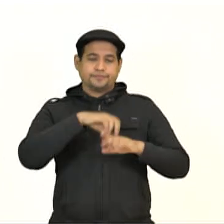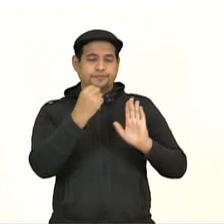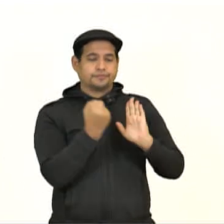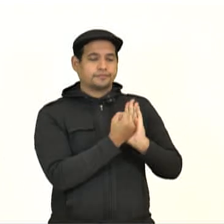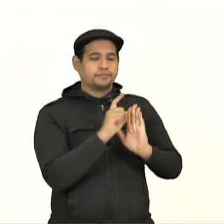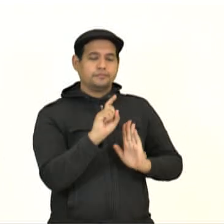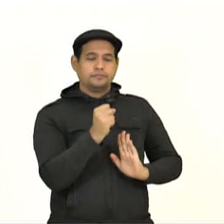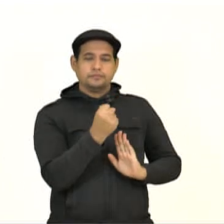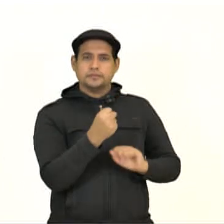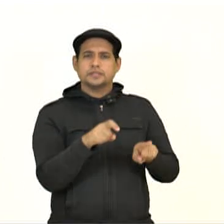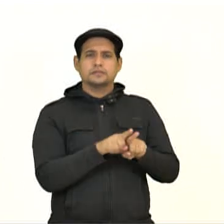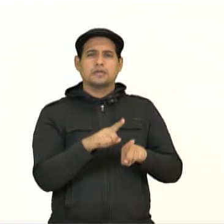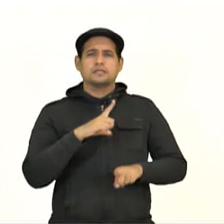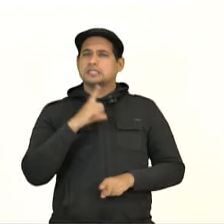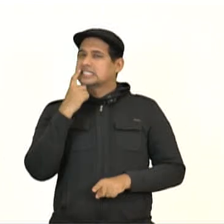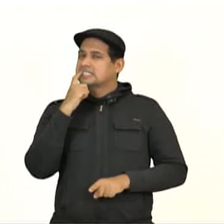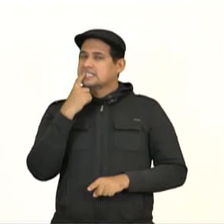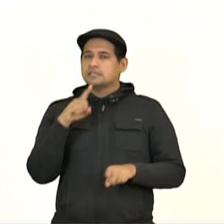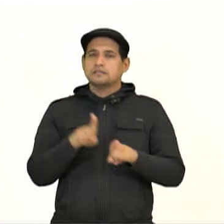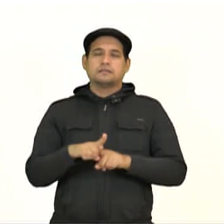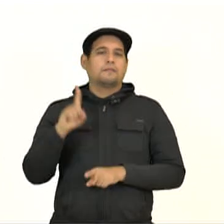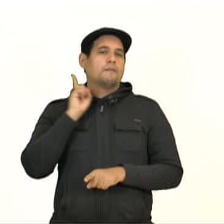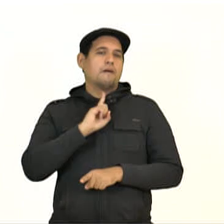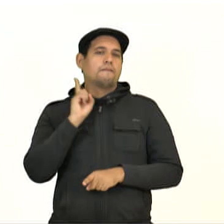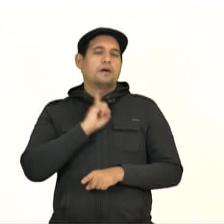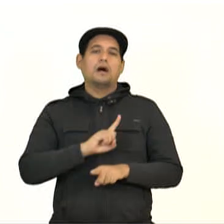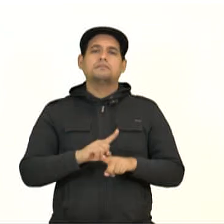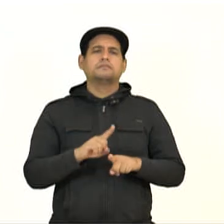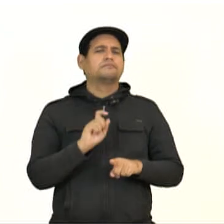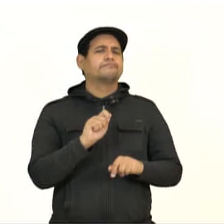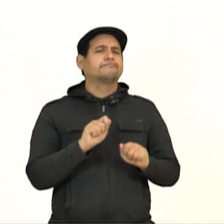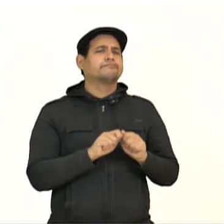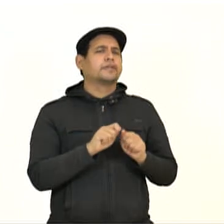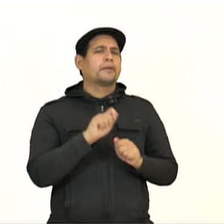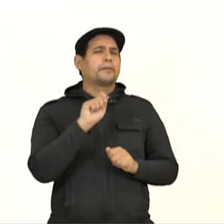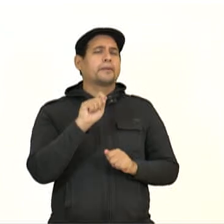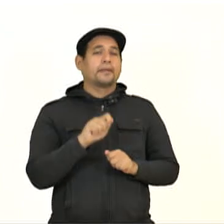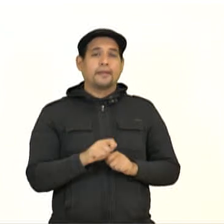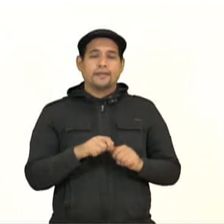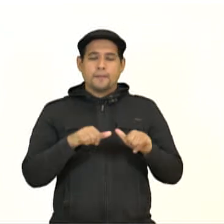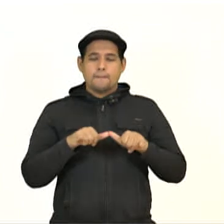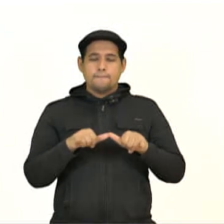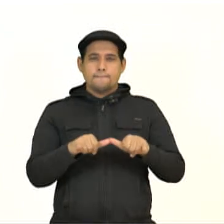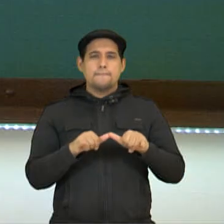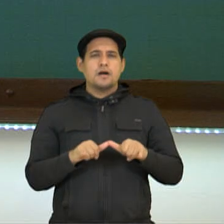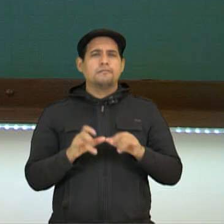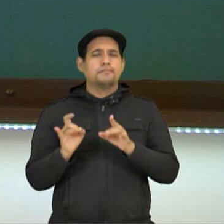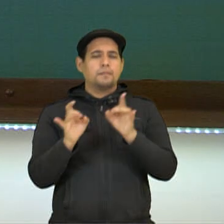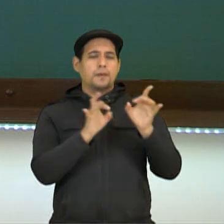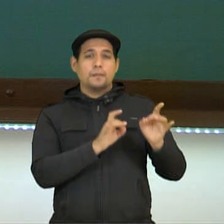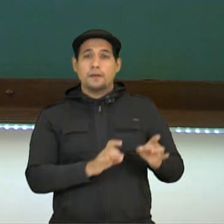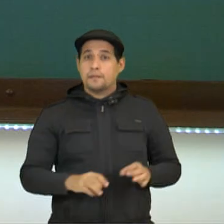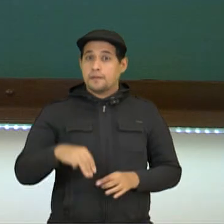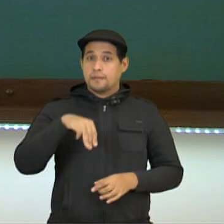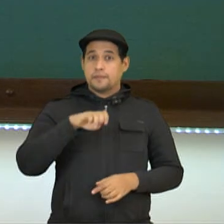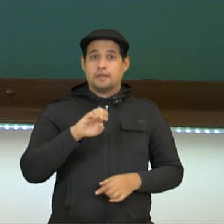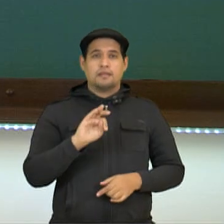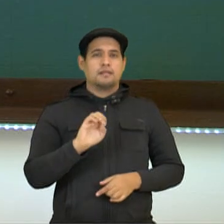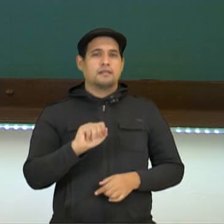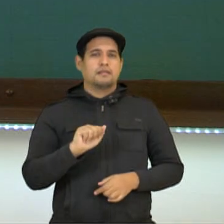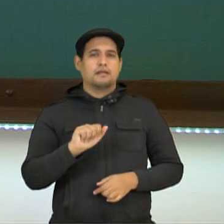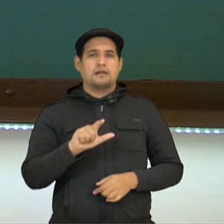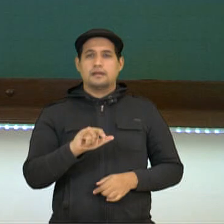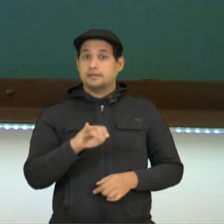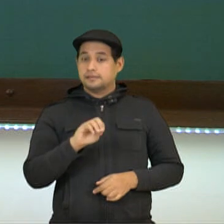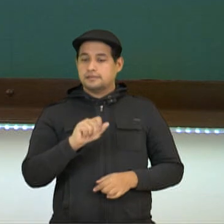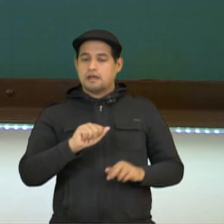XVIII, com o ouro das Minas Gerais, que praticou então o mercantilismo metalista. Tá? Então se